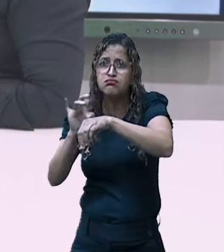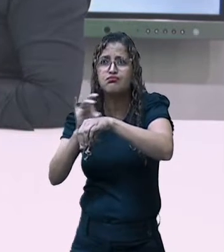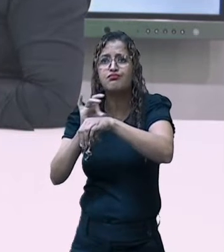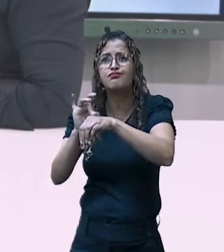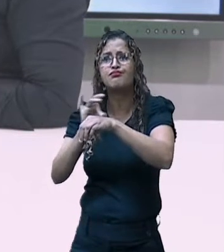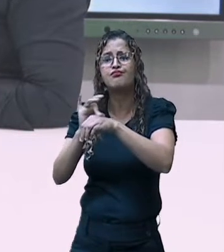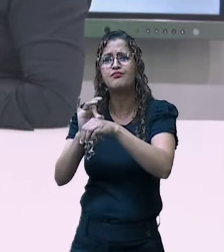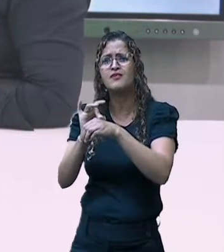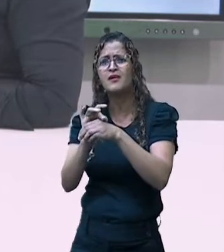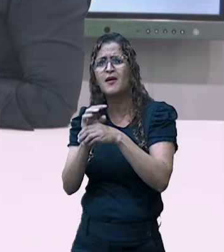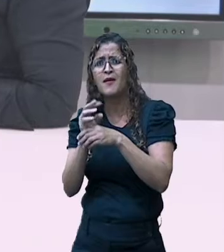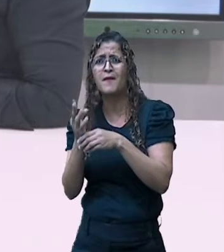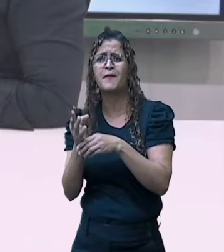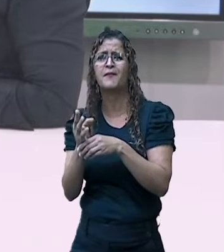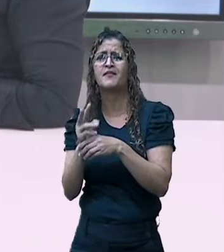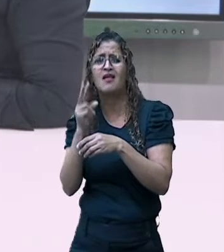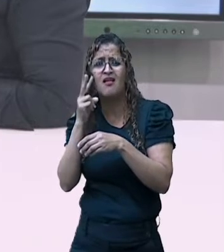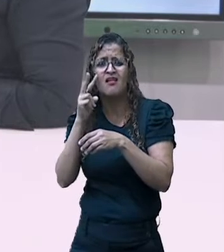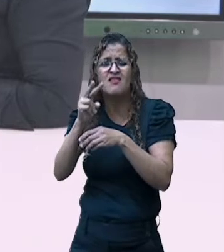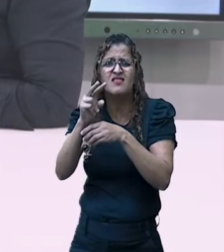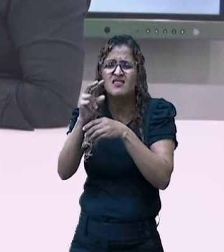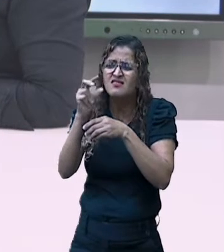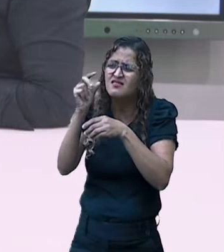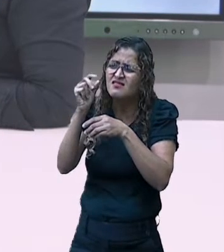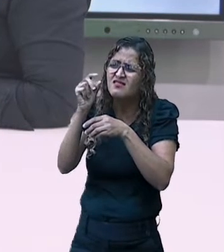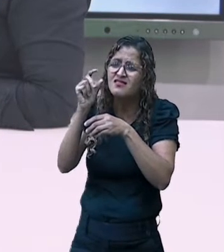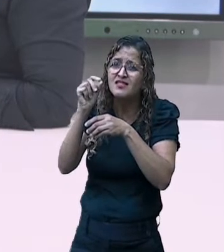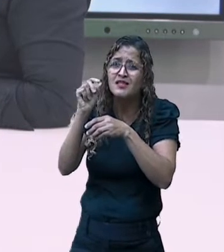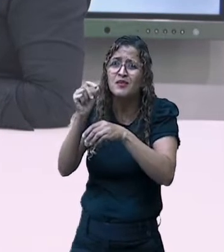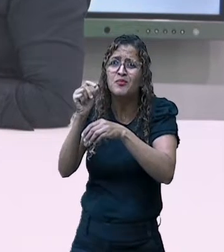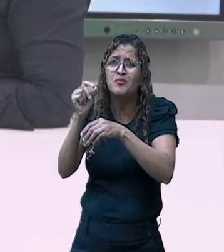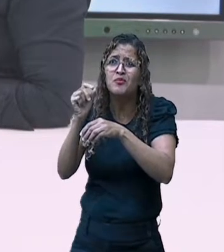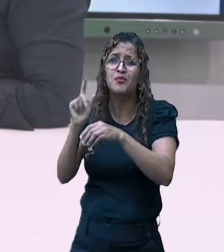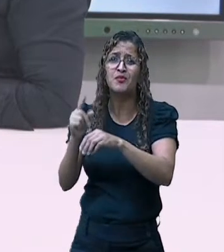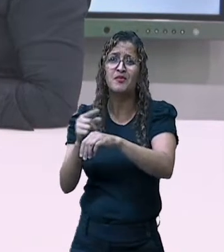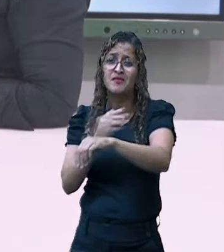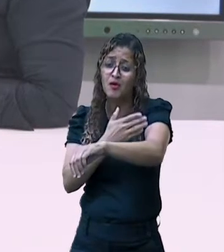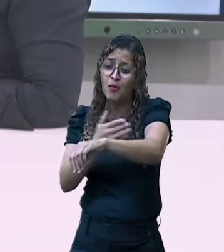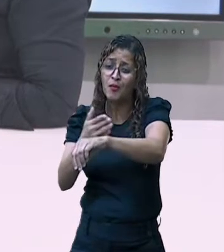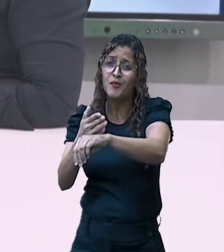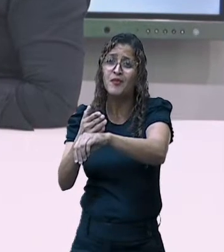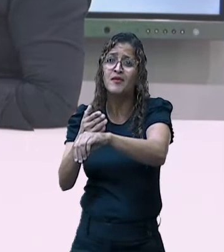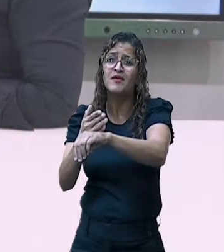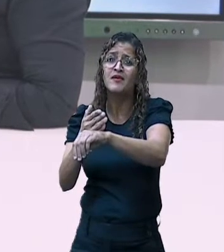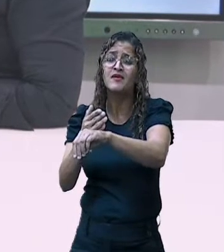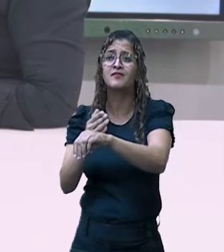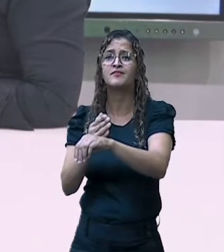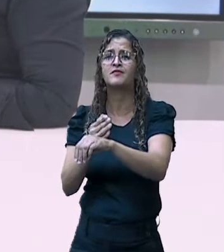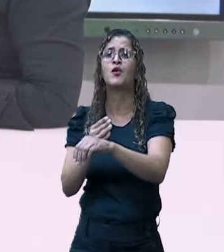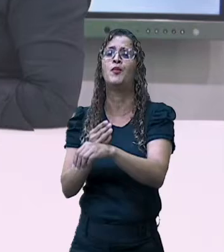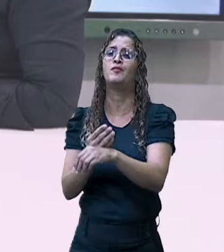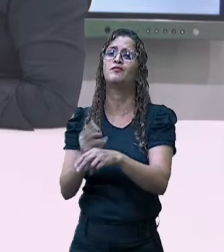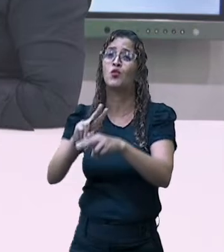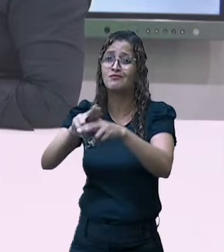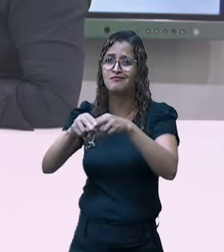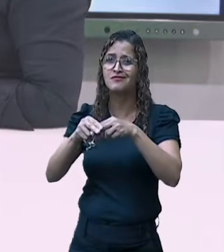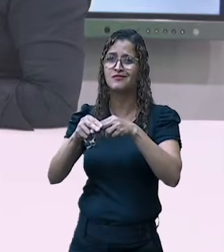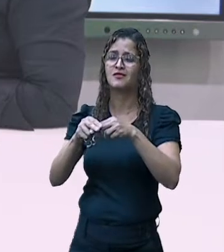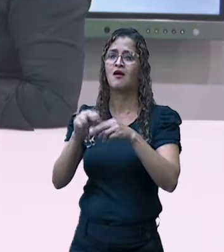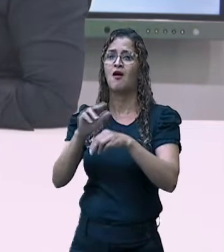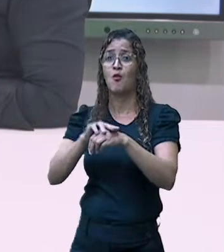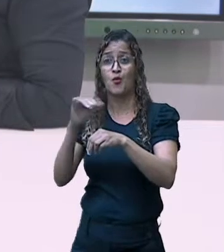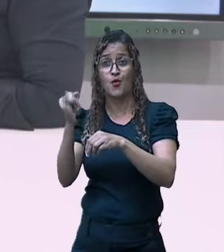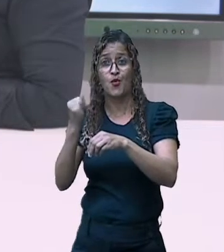e não identifica que é uma cárie, porque ela não começa com um pontinho preto. Por isso é importante acompanhar com o dentista. O